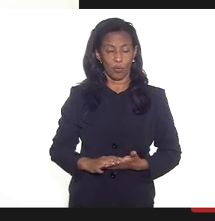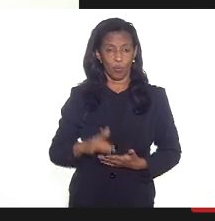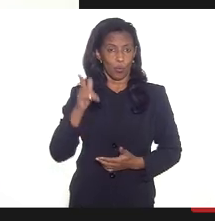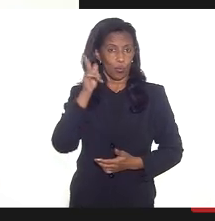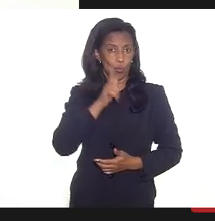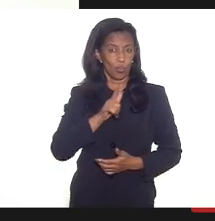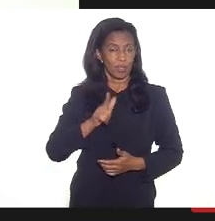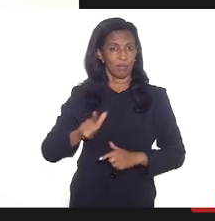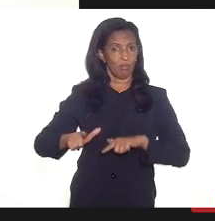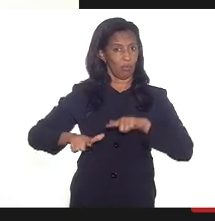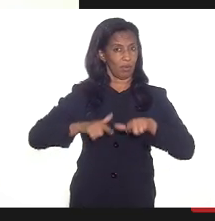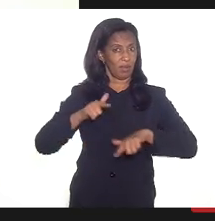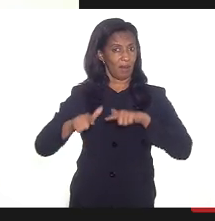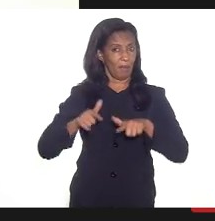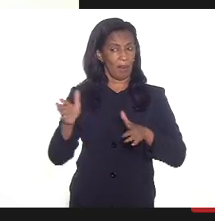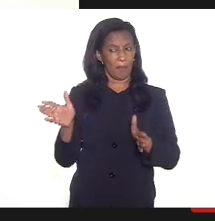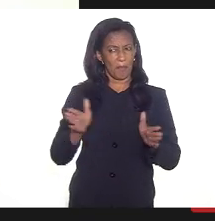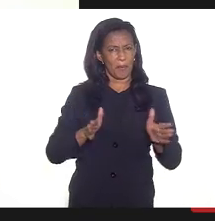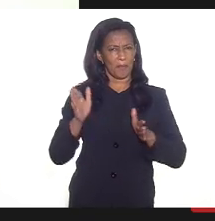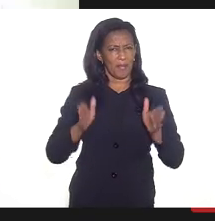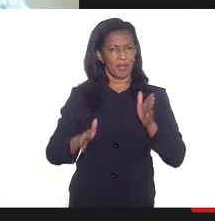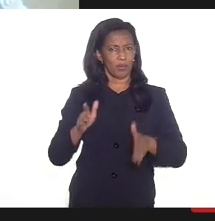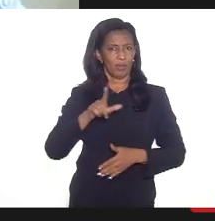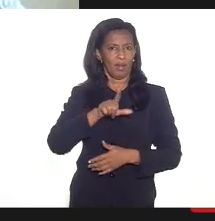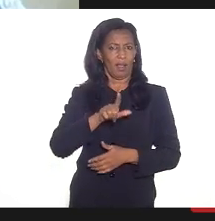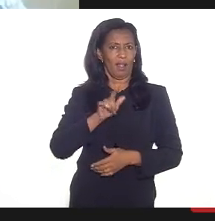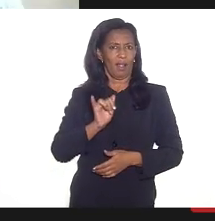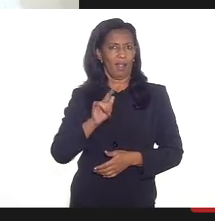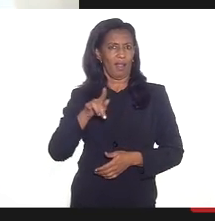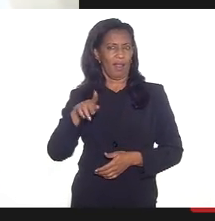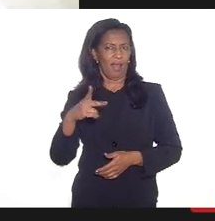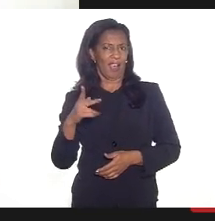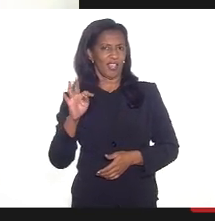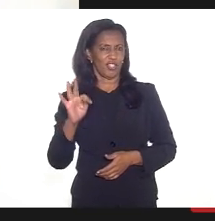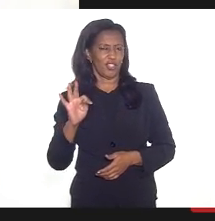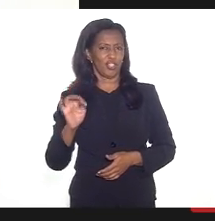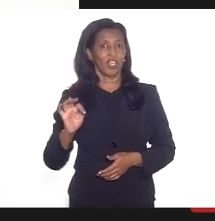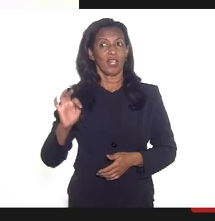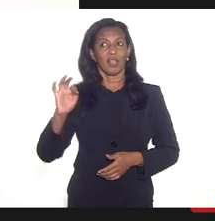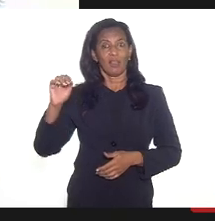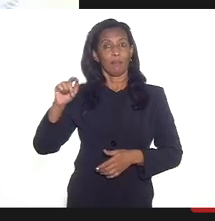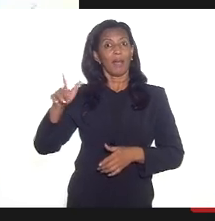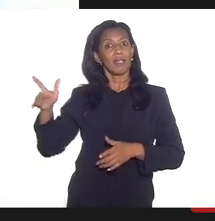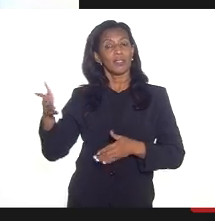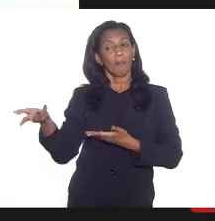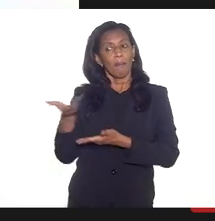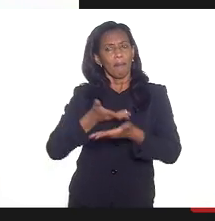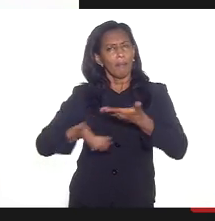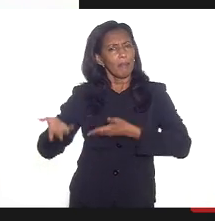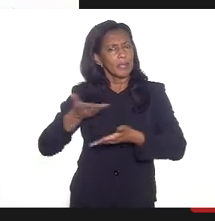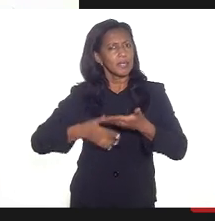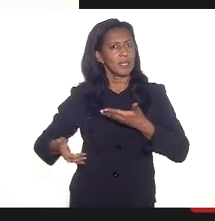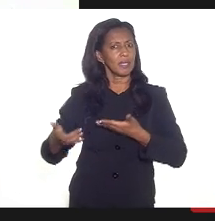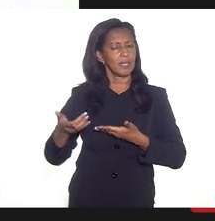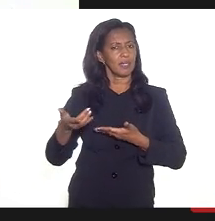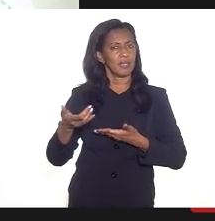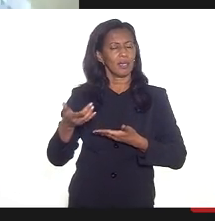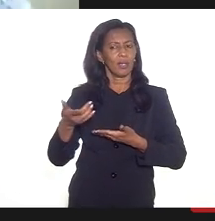conseguiu trabalho por um período na Light, mas uma parceria com as empresas para